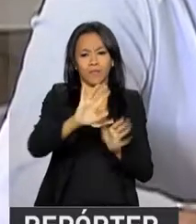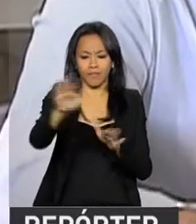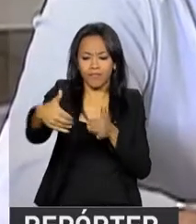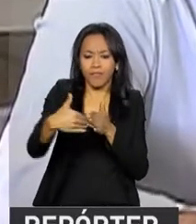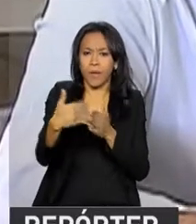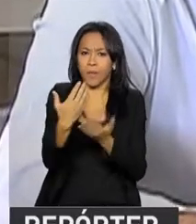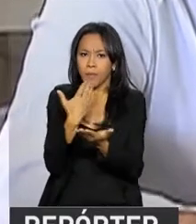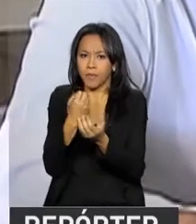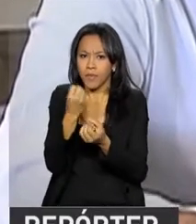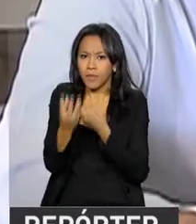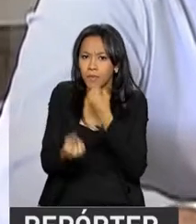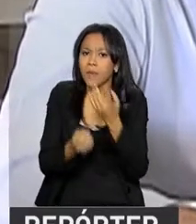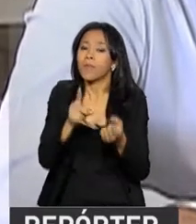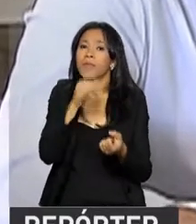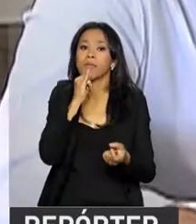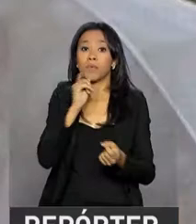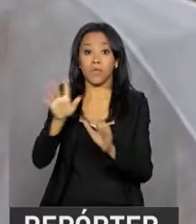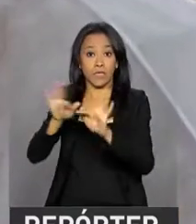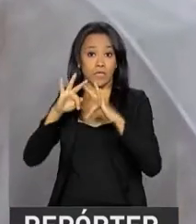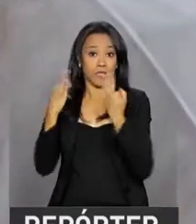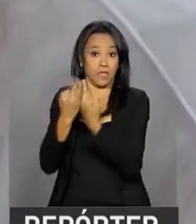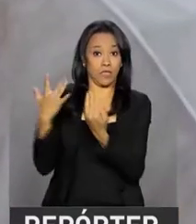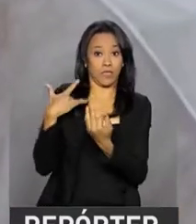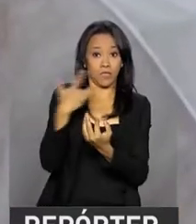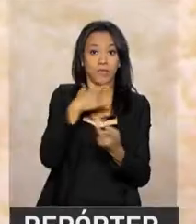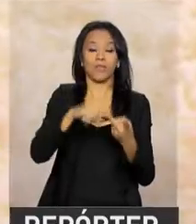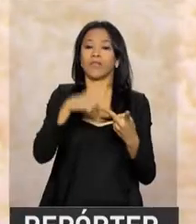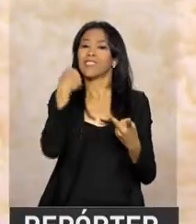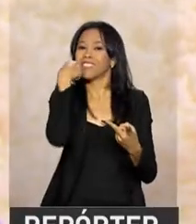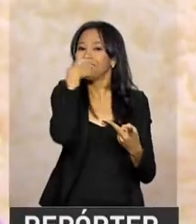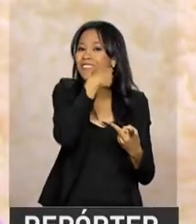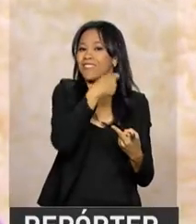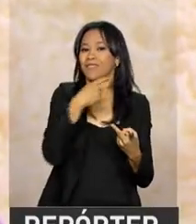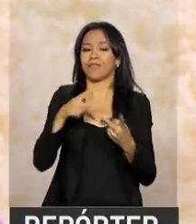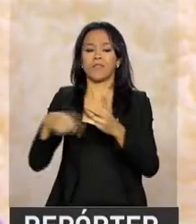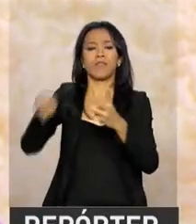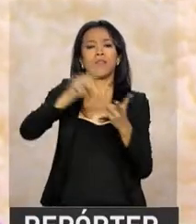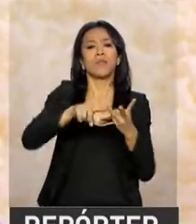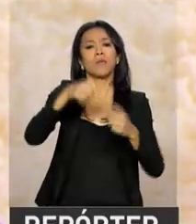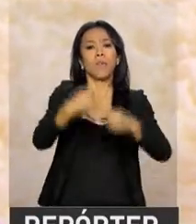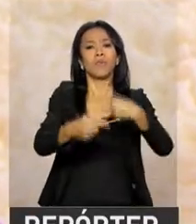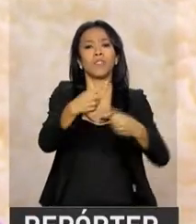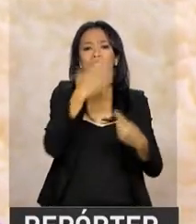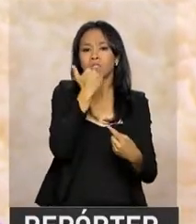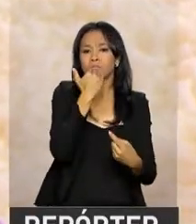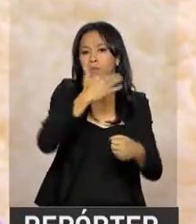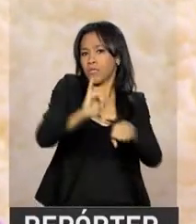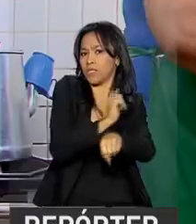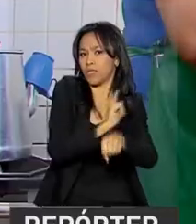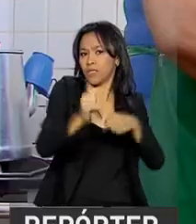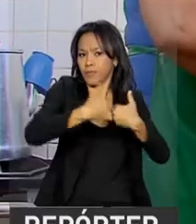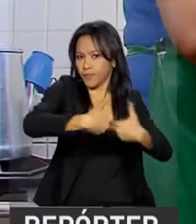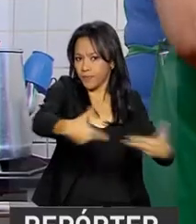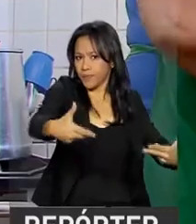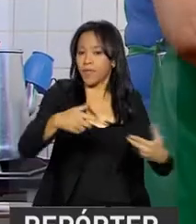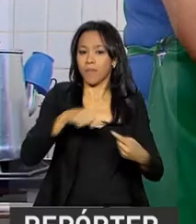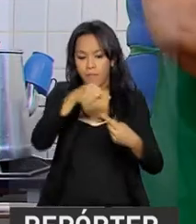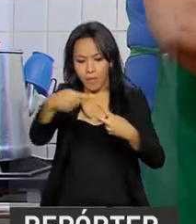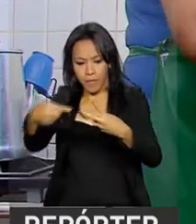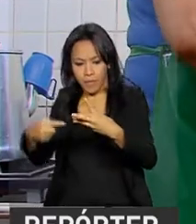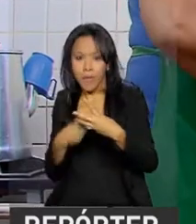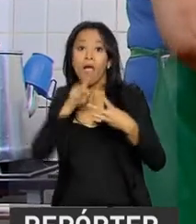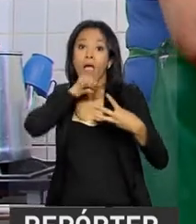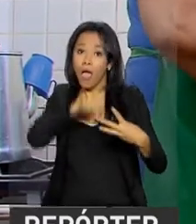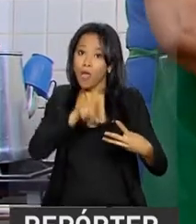incluídos por exemplo saúde da família o brasil sorridente e à política nacional de alimentação e nutrição são ações e serviços